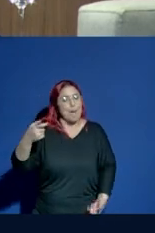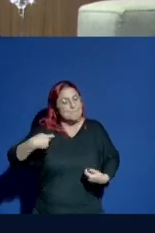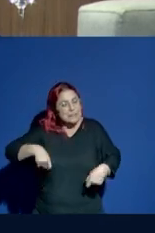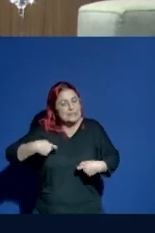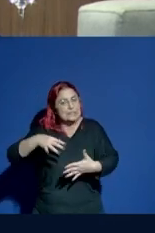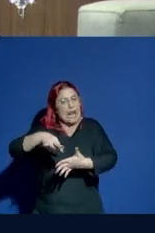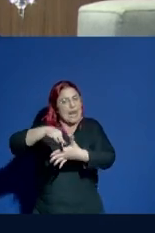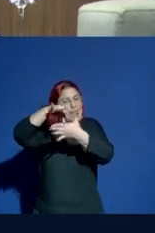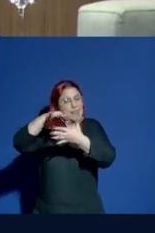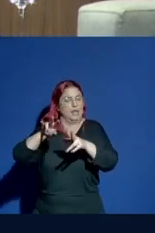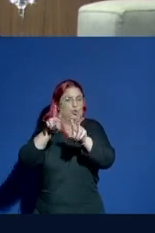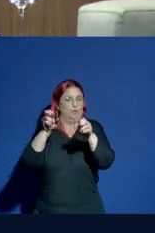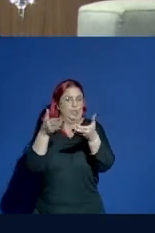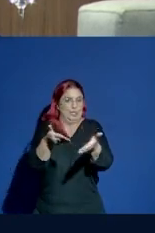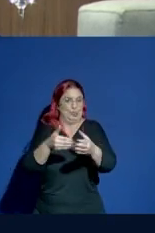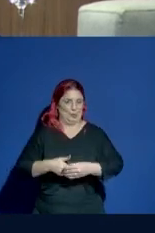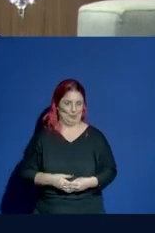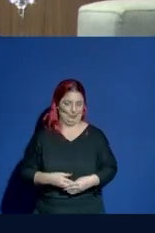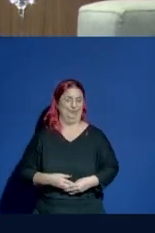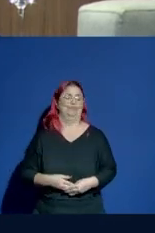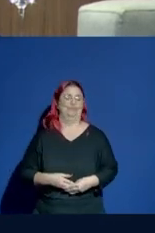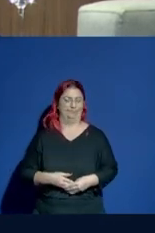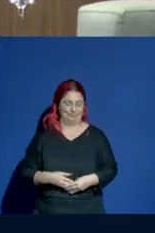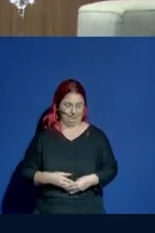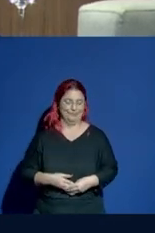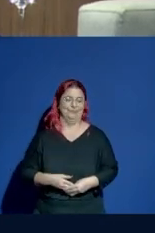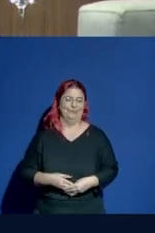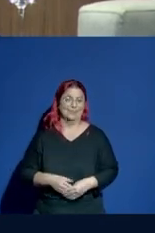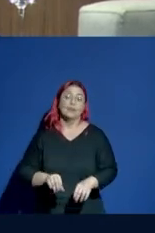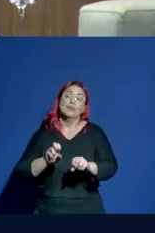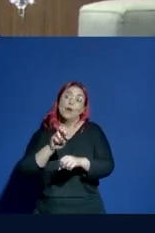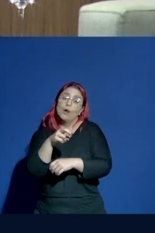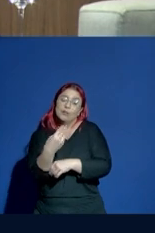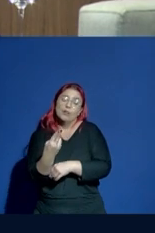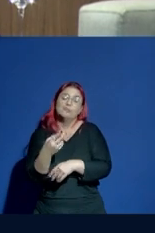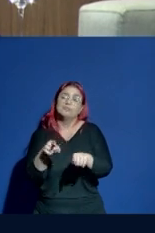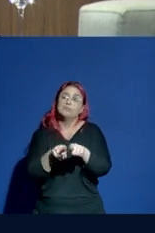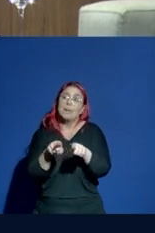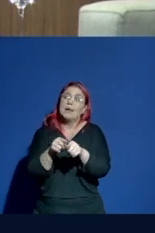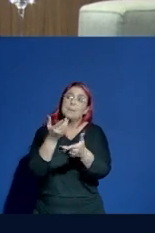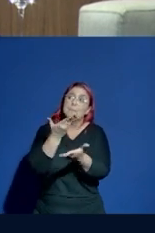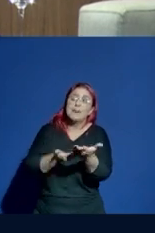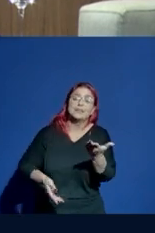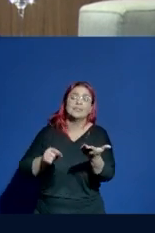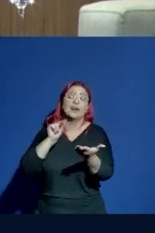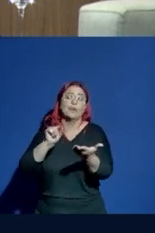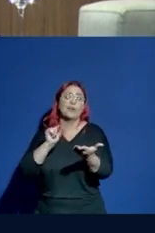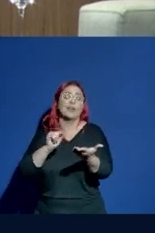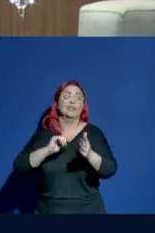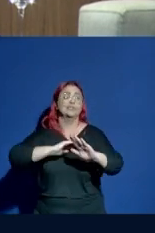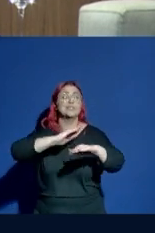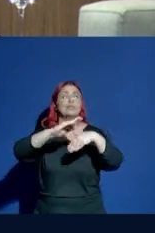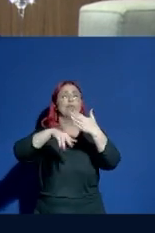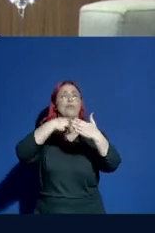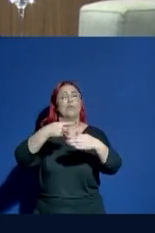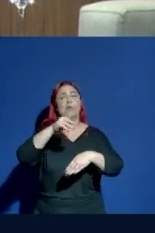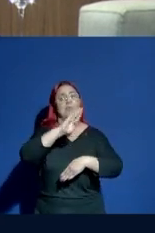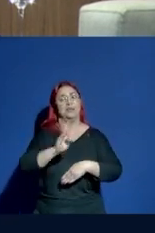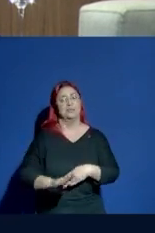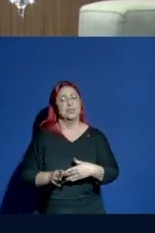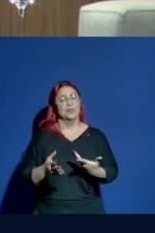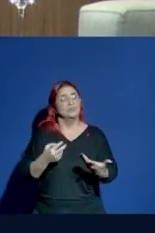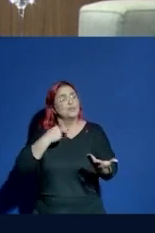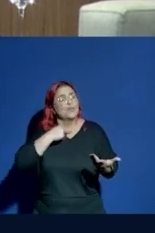da liderança internacional de nós economicamente desenvolvermos o país da forma adequada